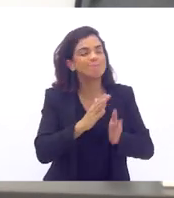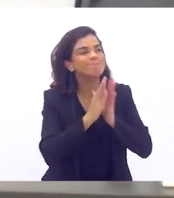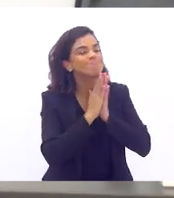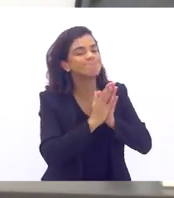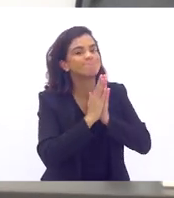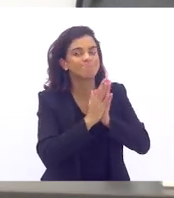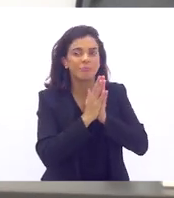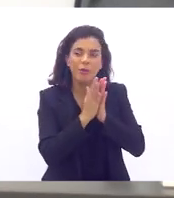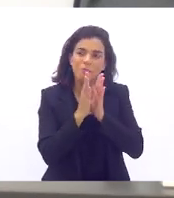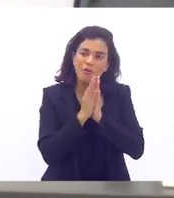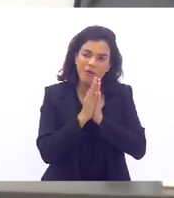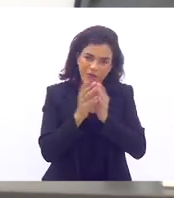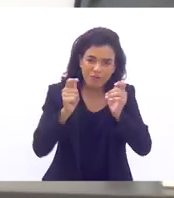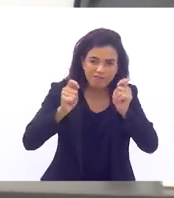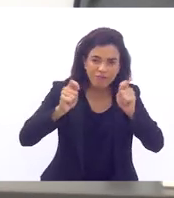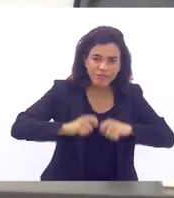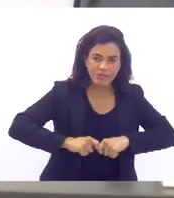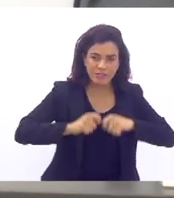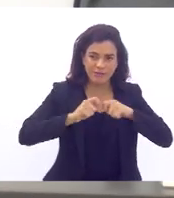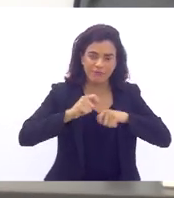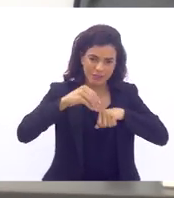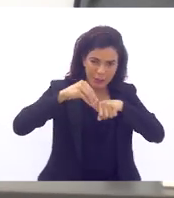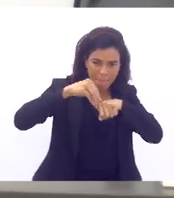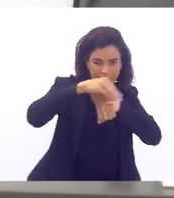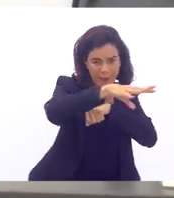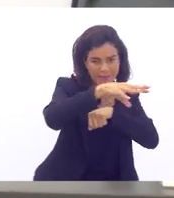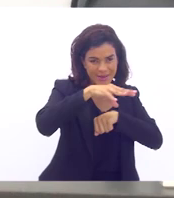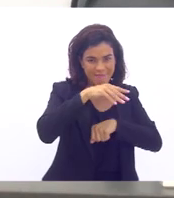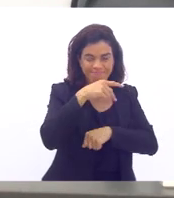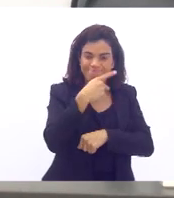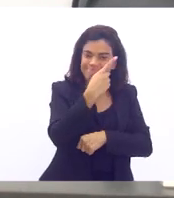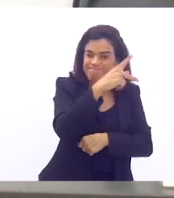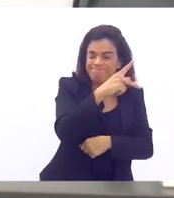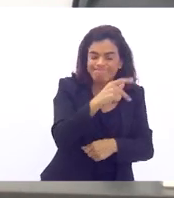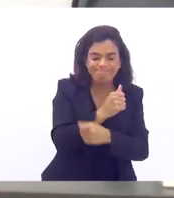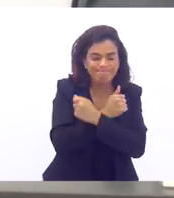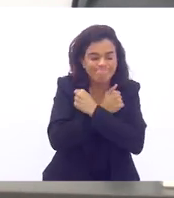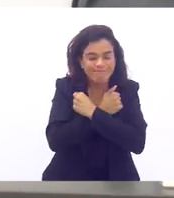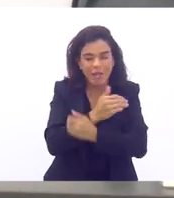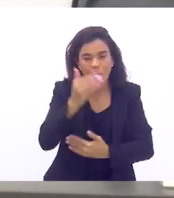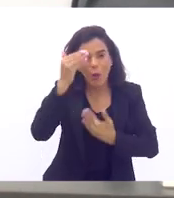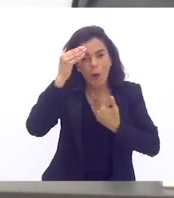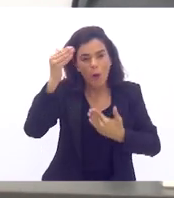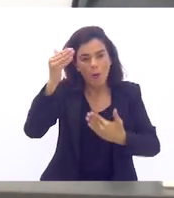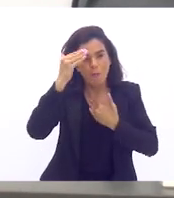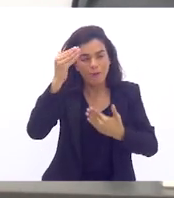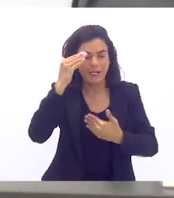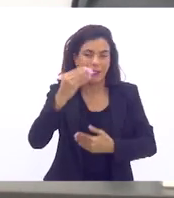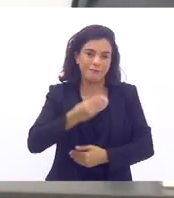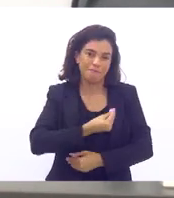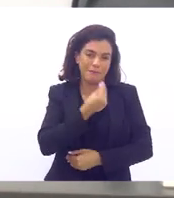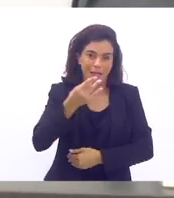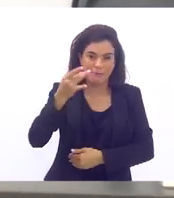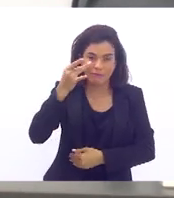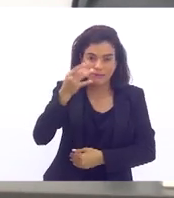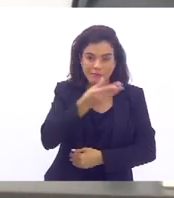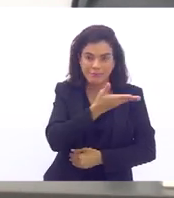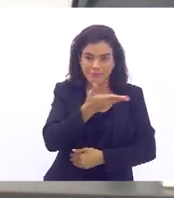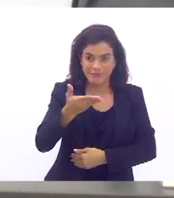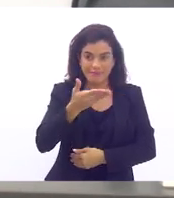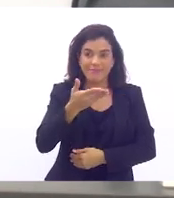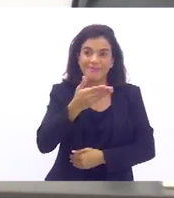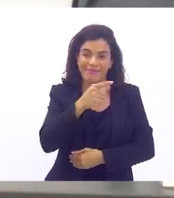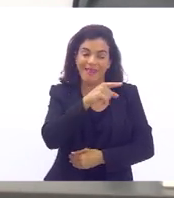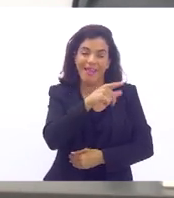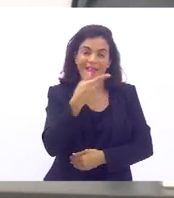gostaria que se for possível se fosse repassado a ela muito obrigada pela pela presença de vocês aqui ela disse